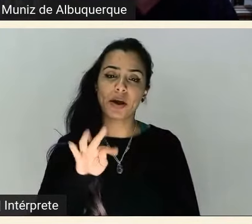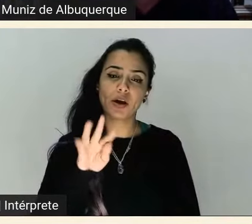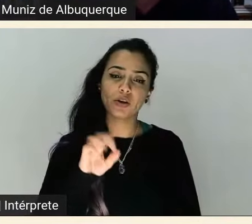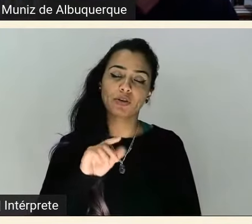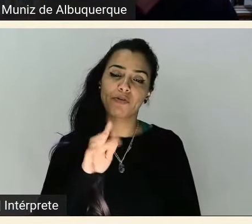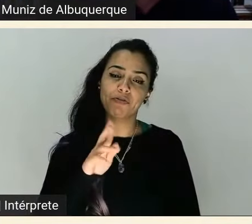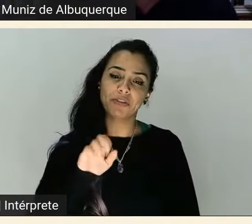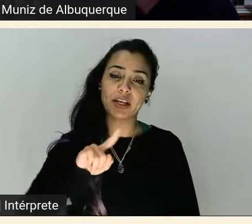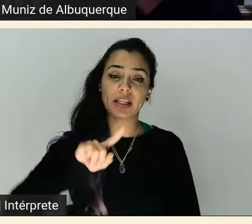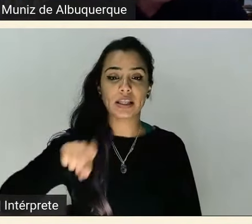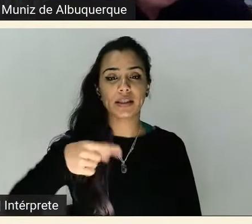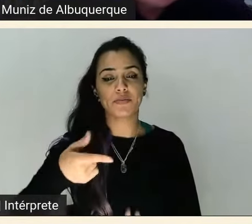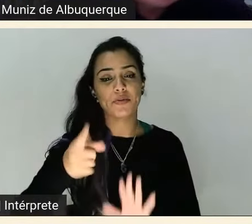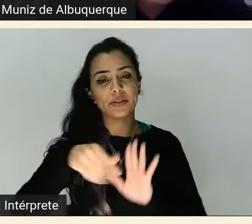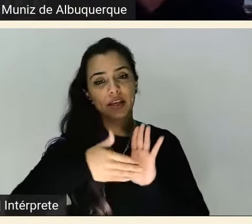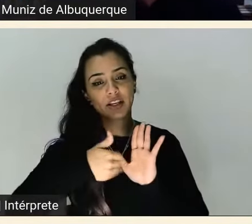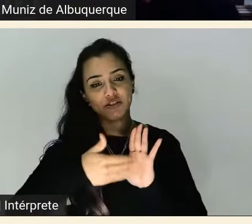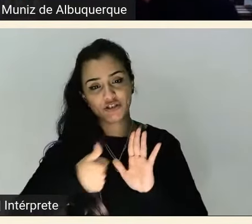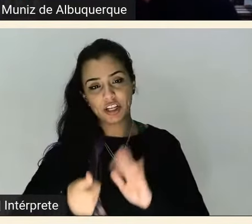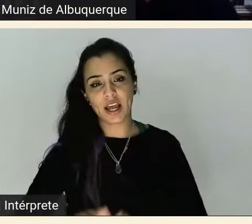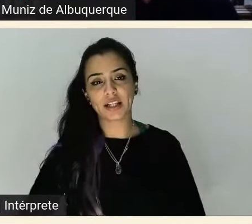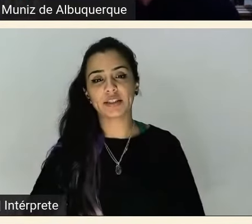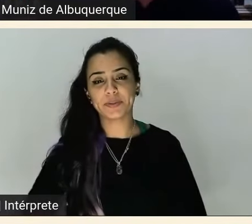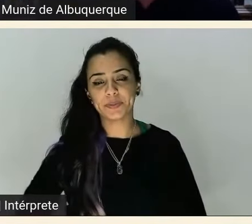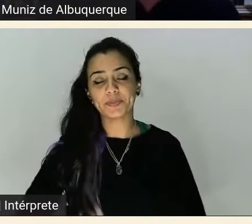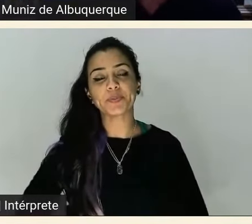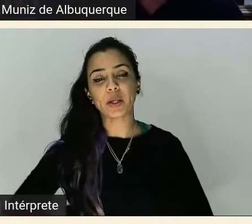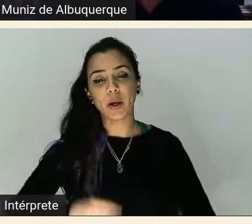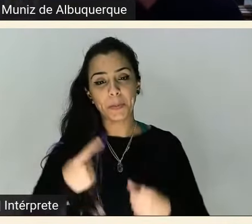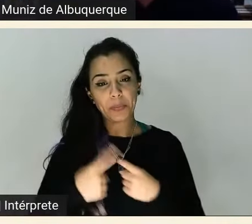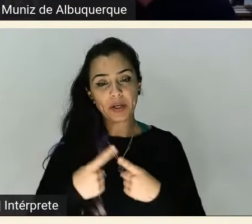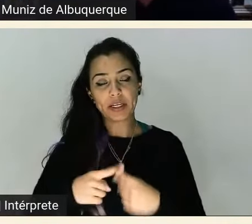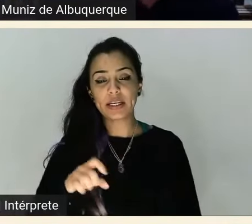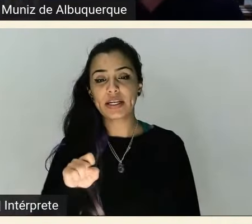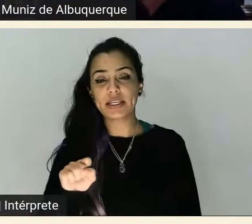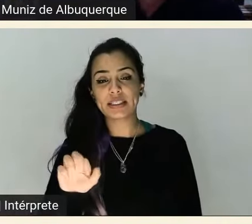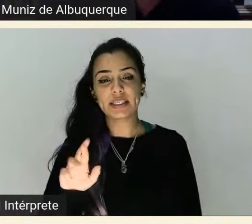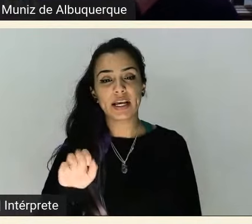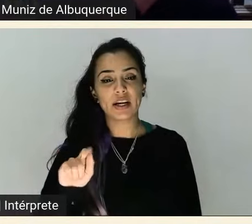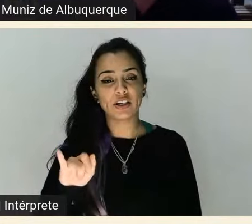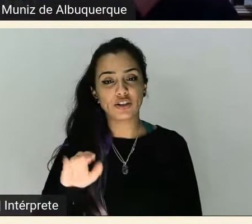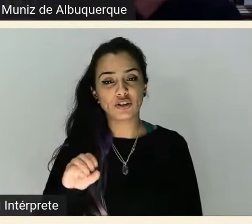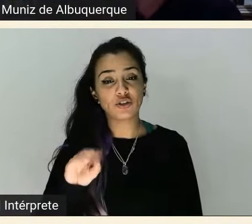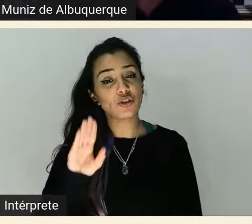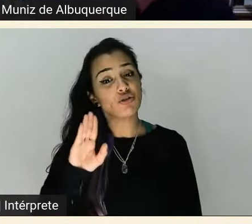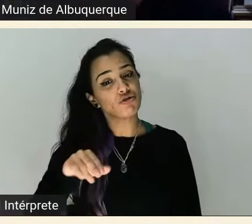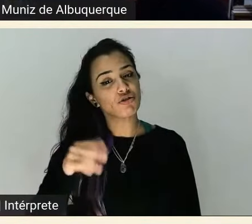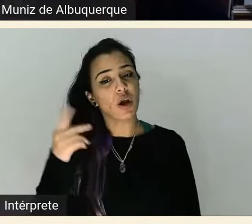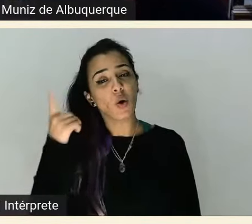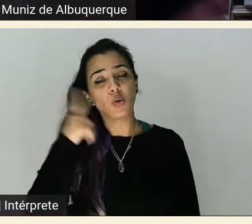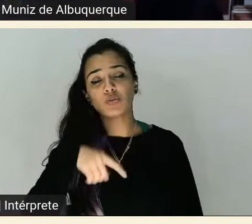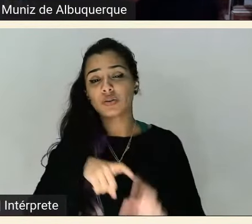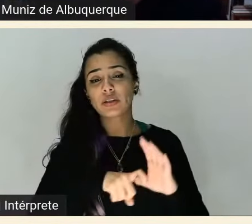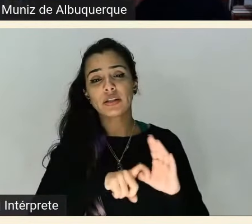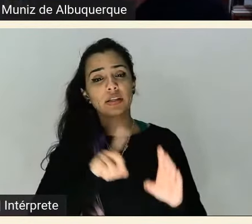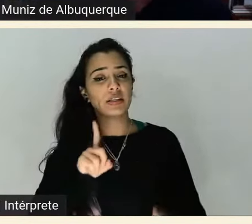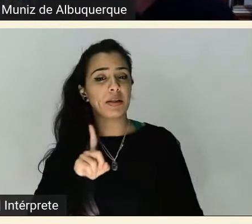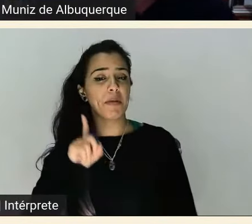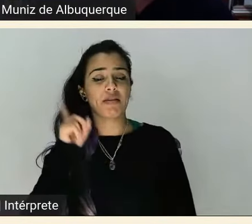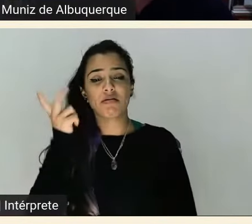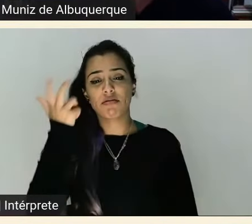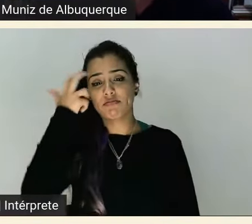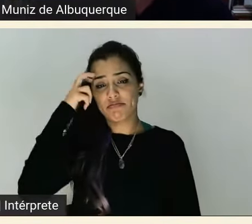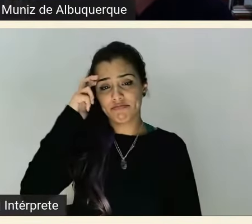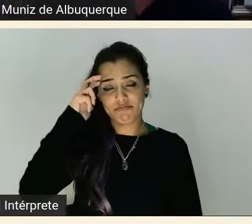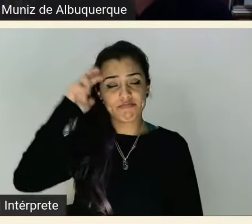retirado da segunda edição, justamente porque Sérgio já alcançou a sua independência intelectual,